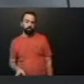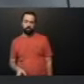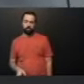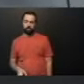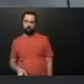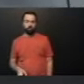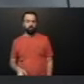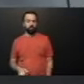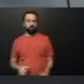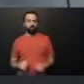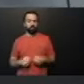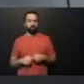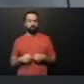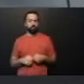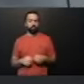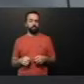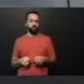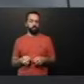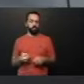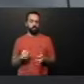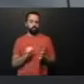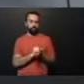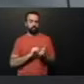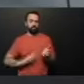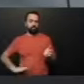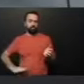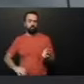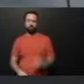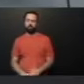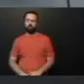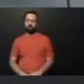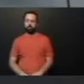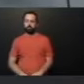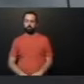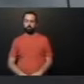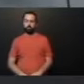fazer a atividade A, B, C e D, tá?